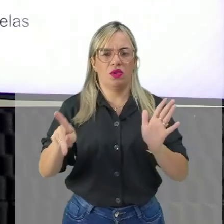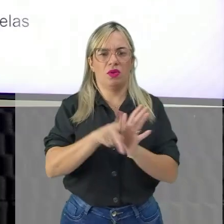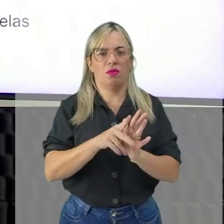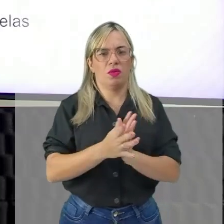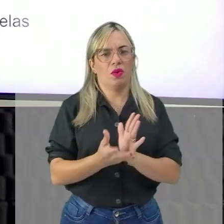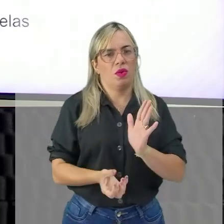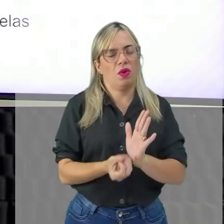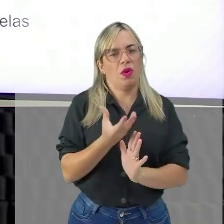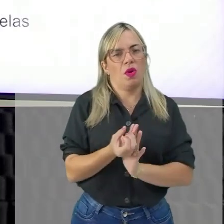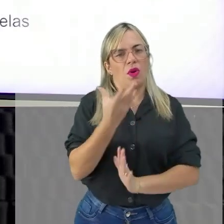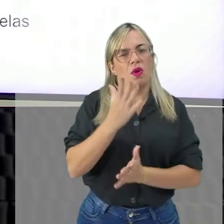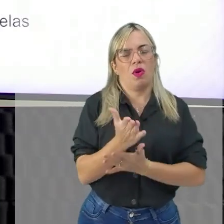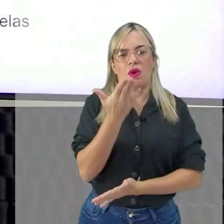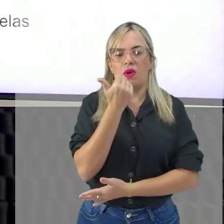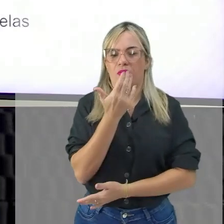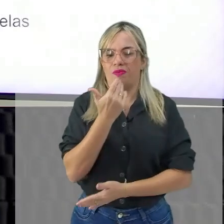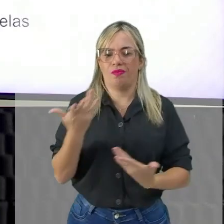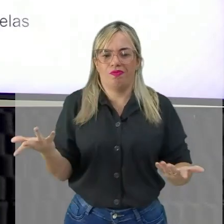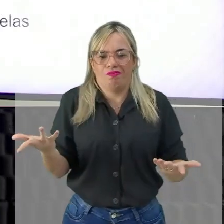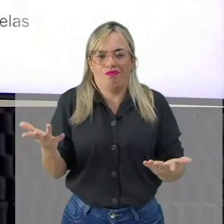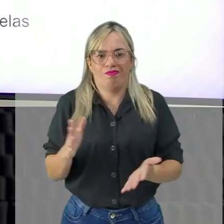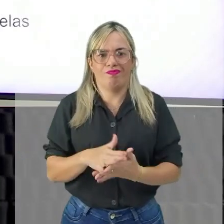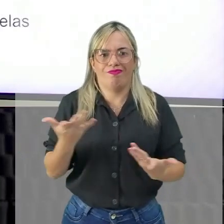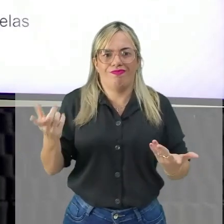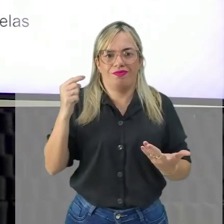próprio alimento, não precisa